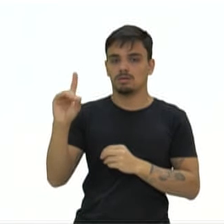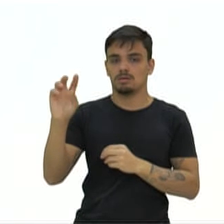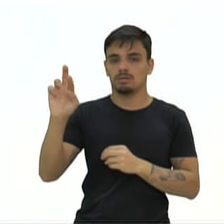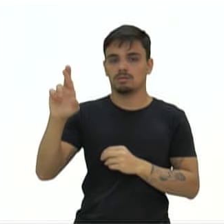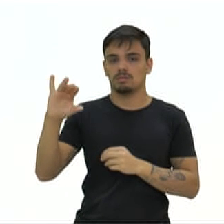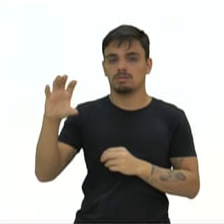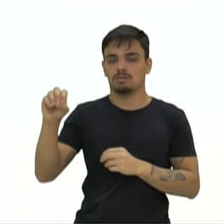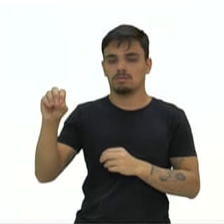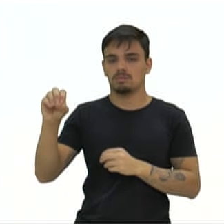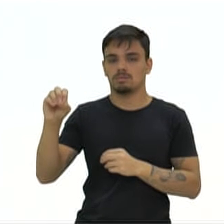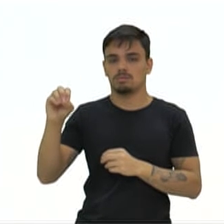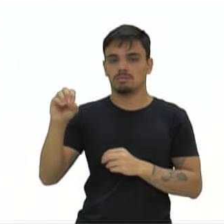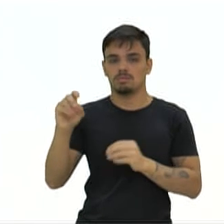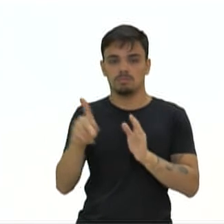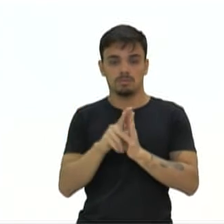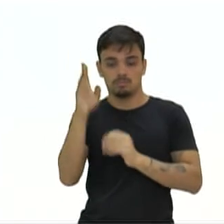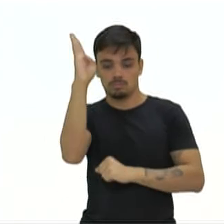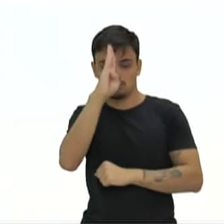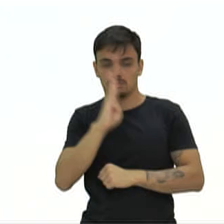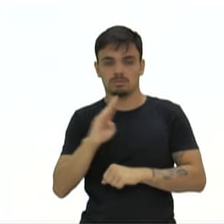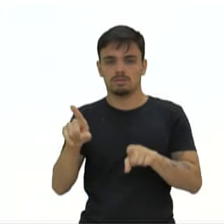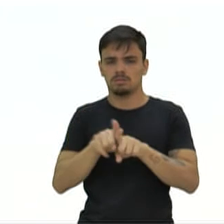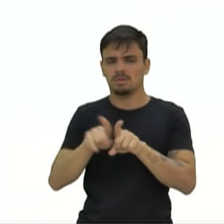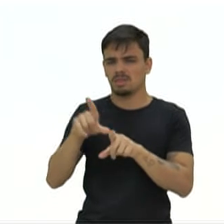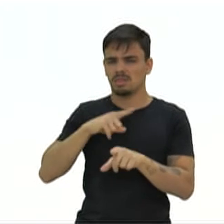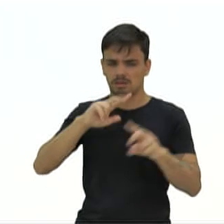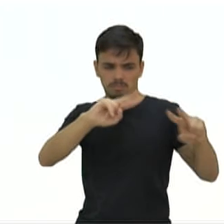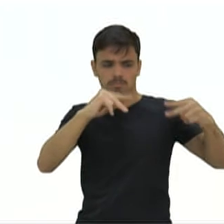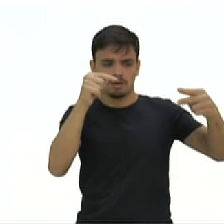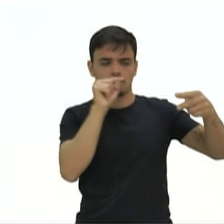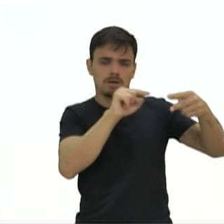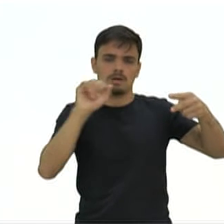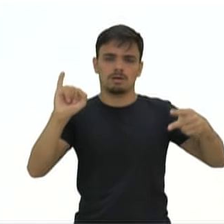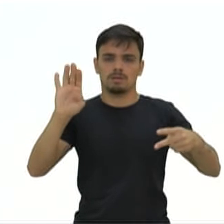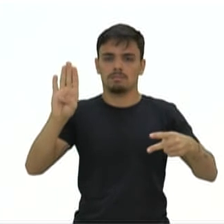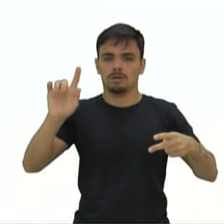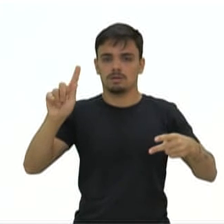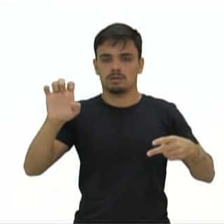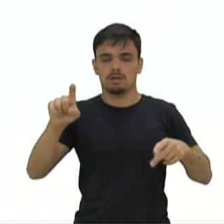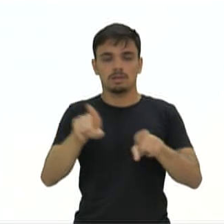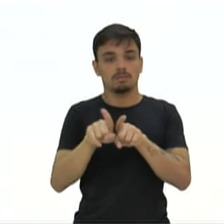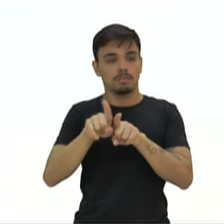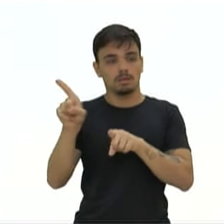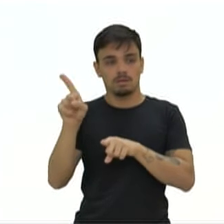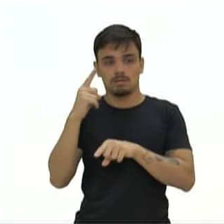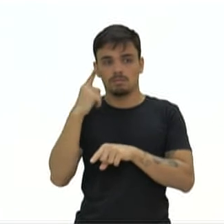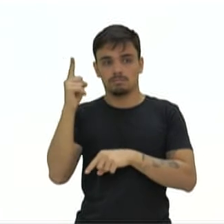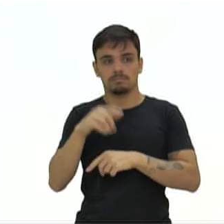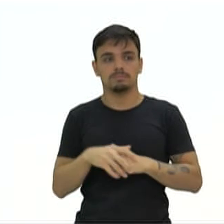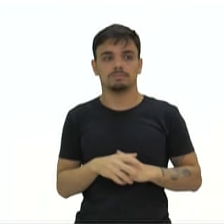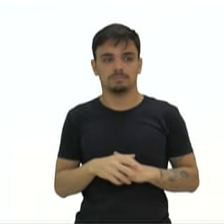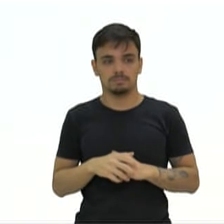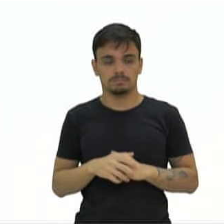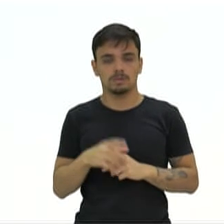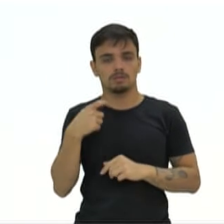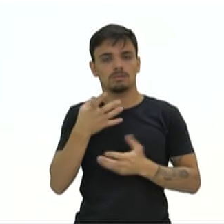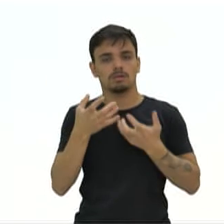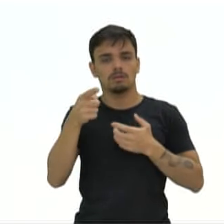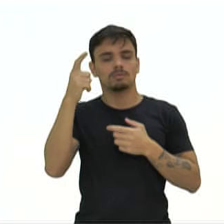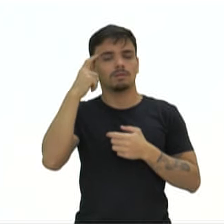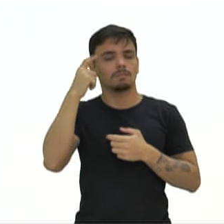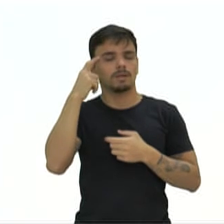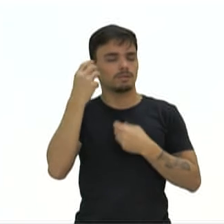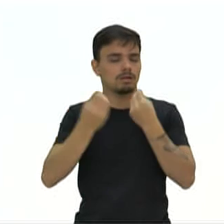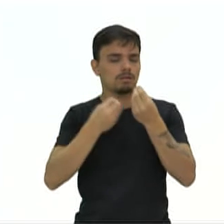Você vai depois abrir uma página do IBGE, até mesmo este tem o endereço ali do lado. E eu quero que você pense aí, faça um